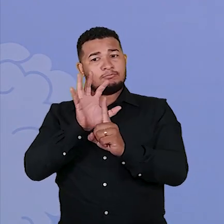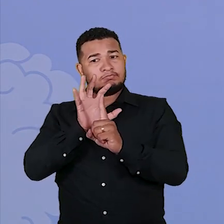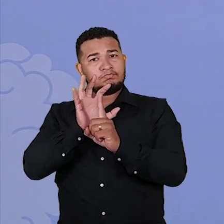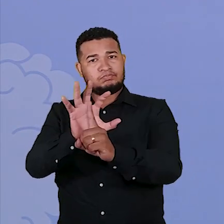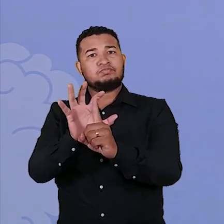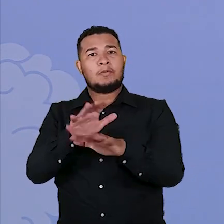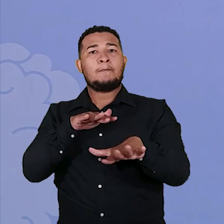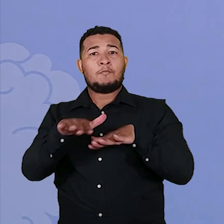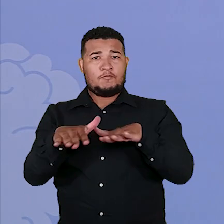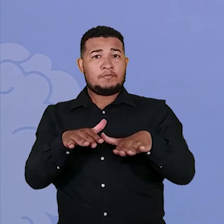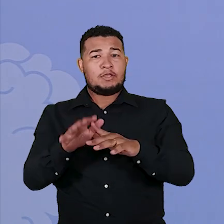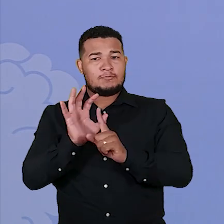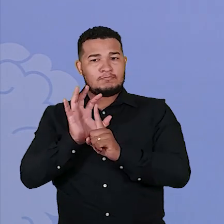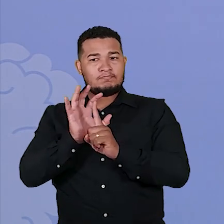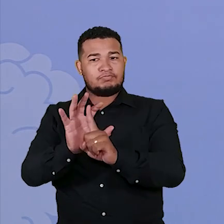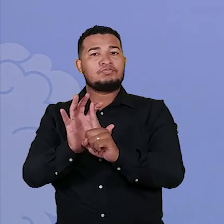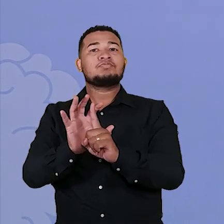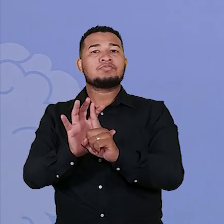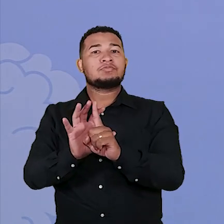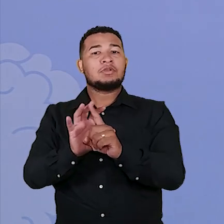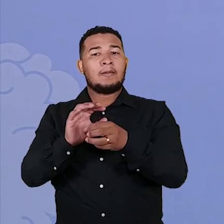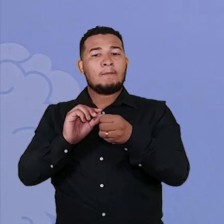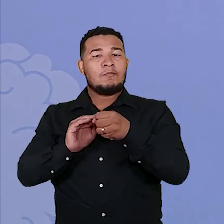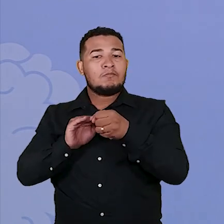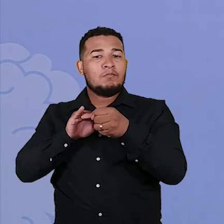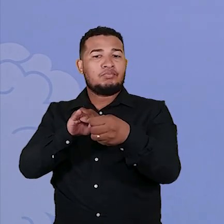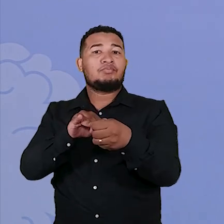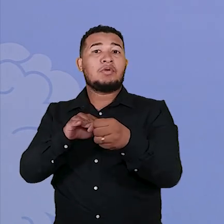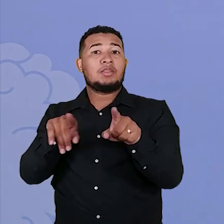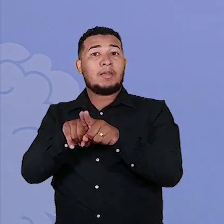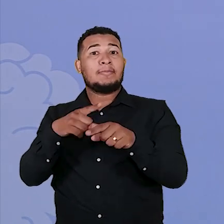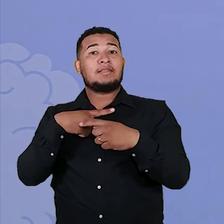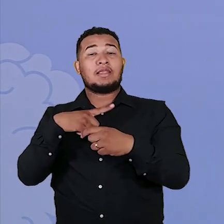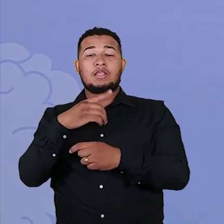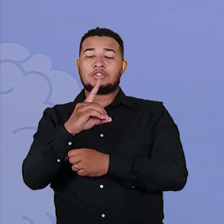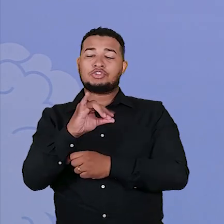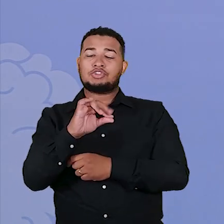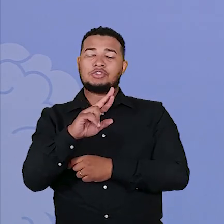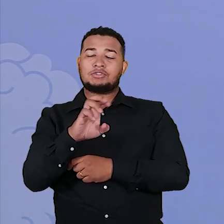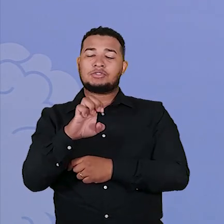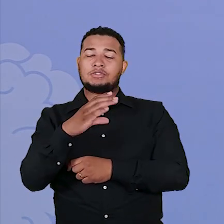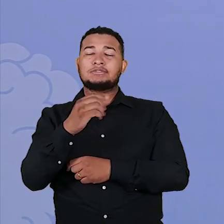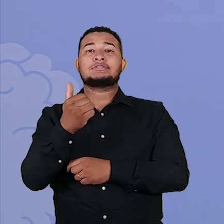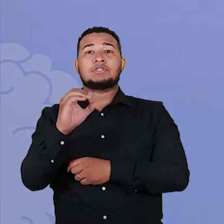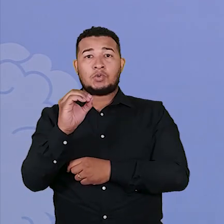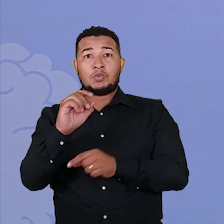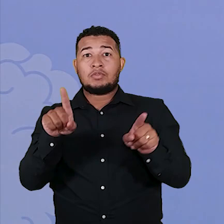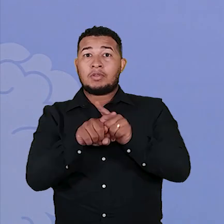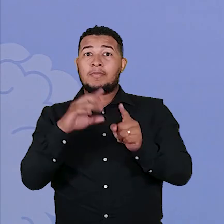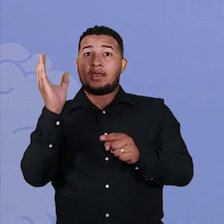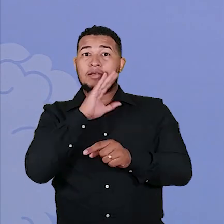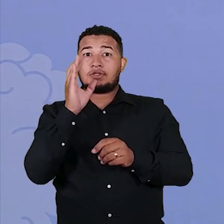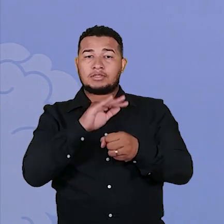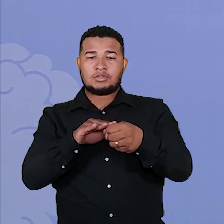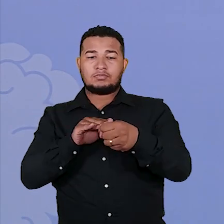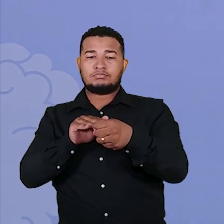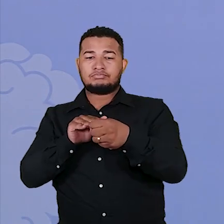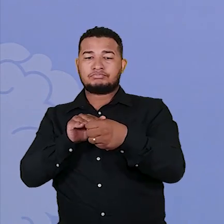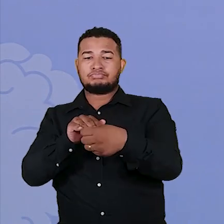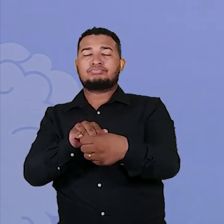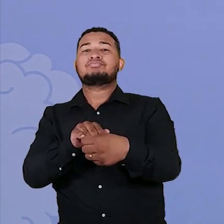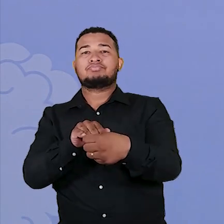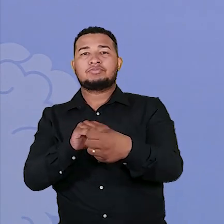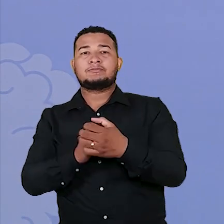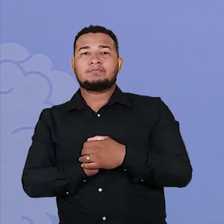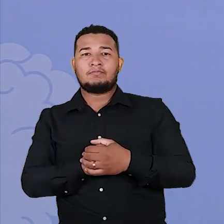preciso de uma aplicar a força e vai também aplicar uma direção e uma aceleração para que ele para